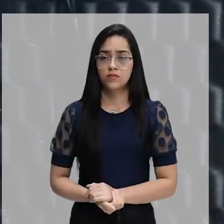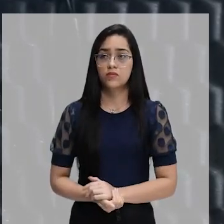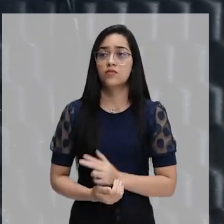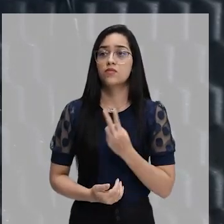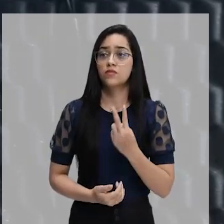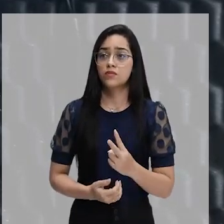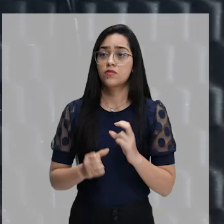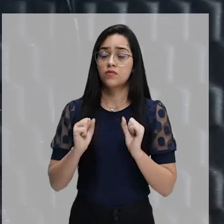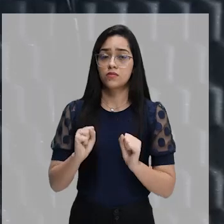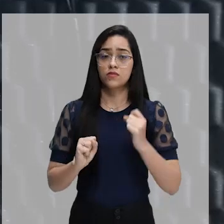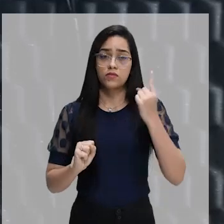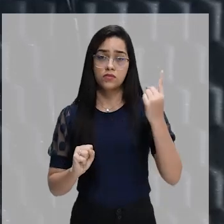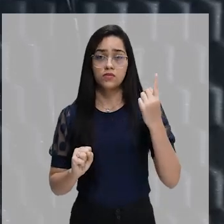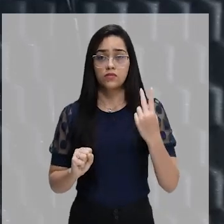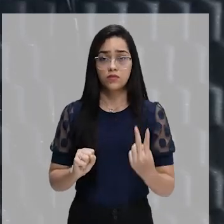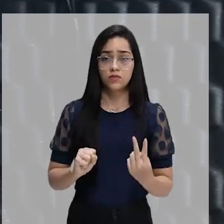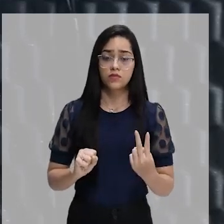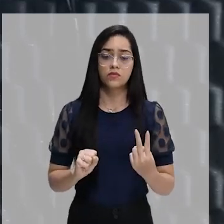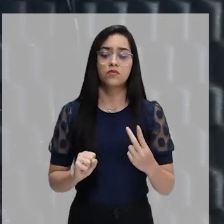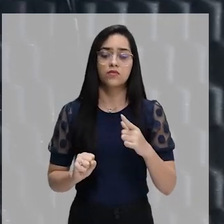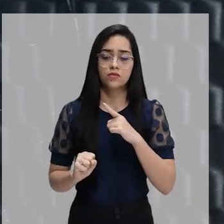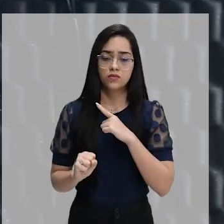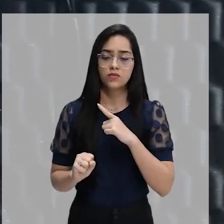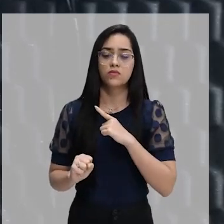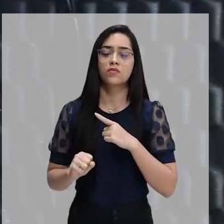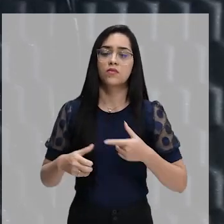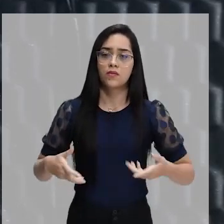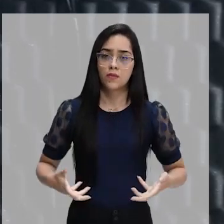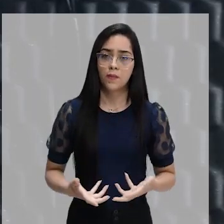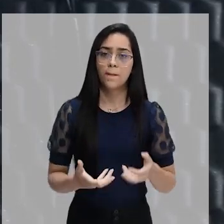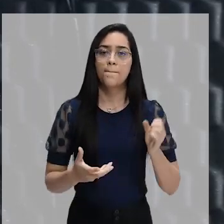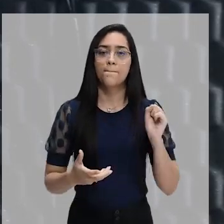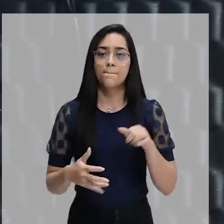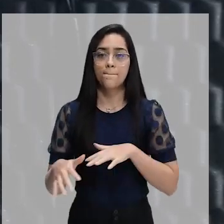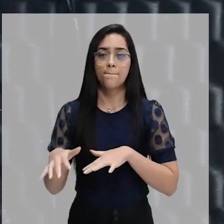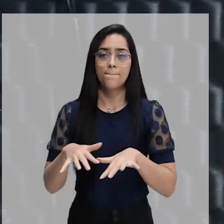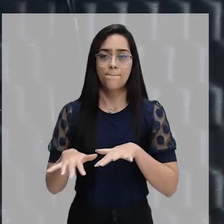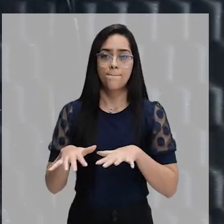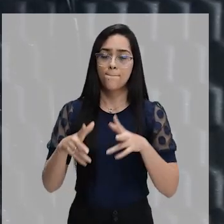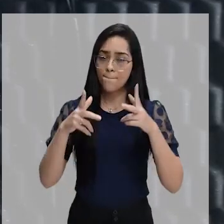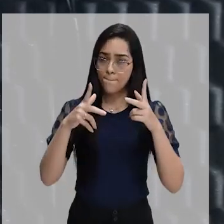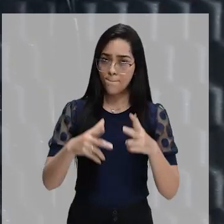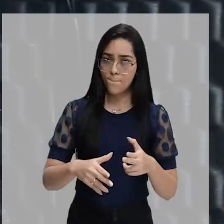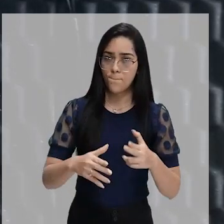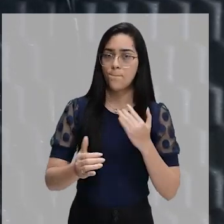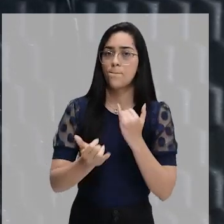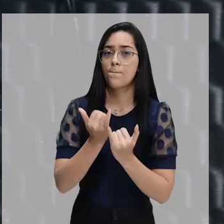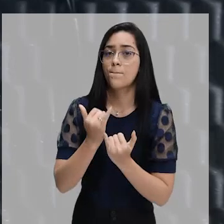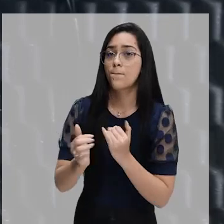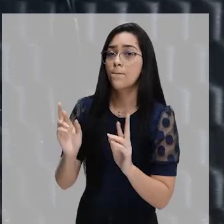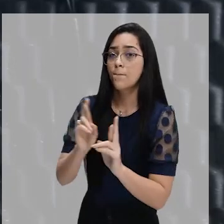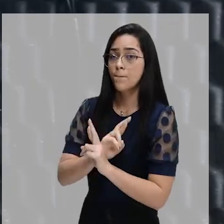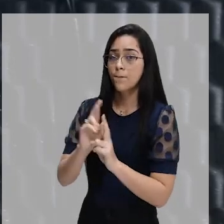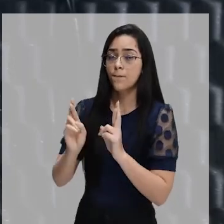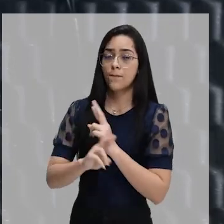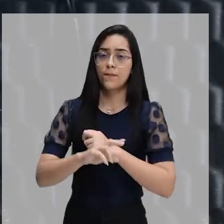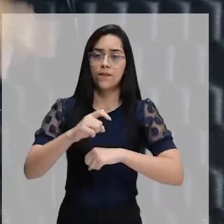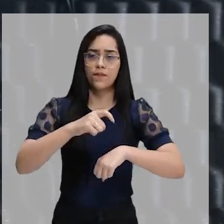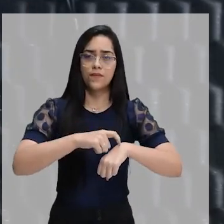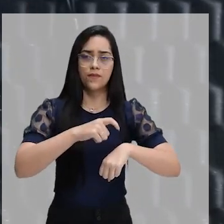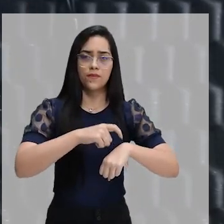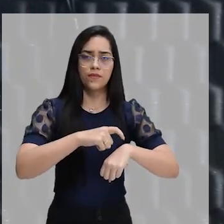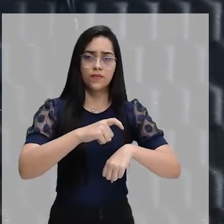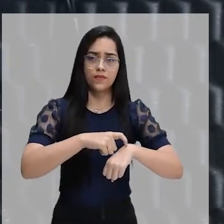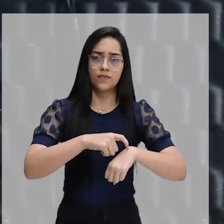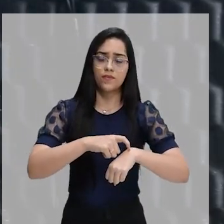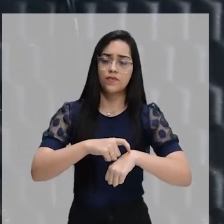duas, né, tanto o número 1 quanto o número 2, há uma manifestação semelhante, né, igual, da relação temporal e